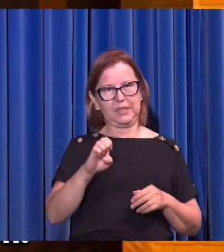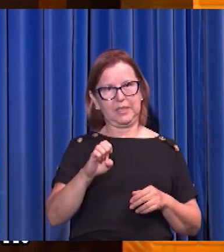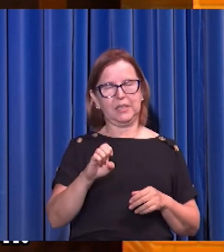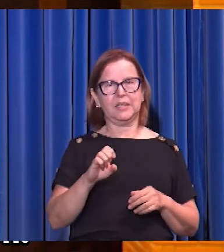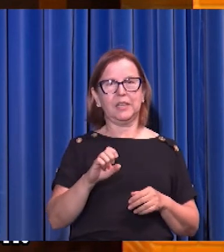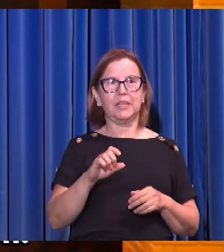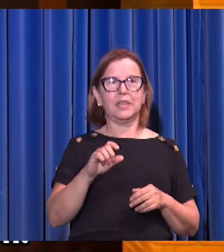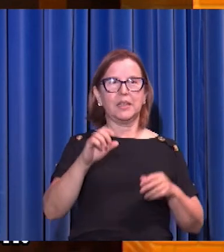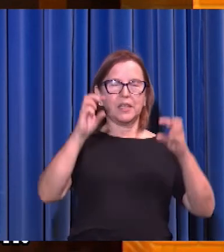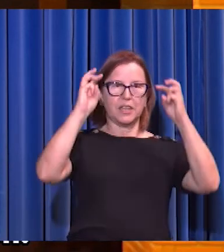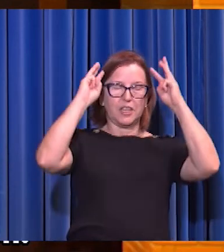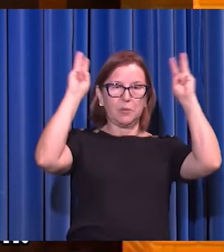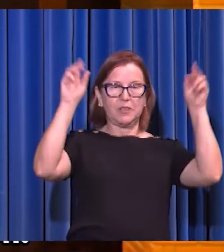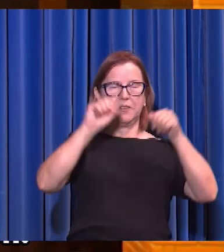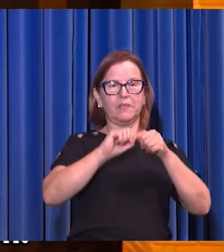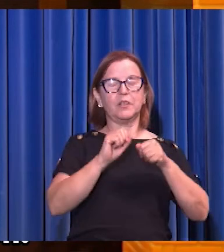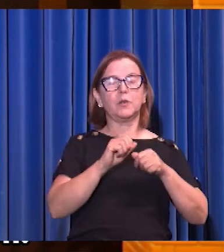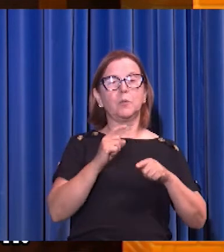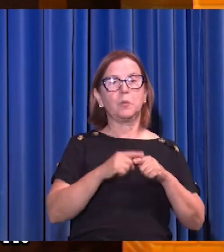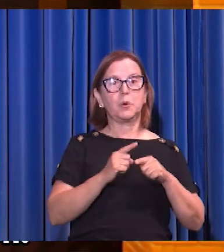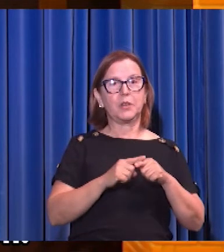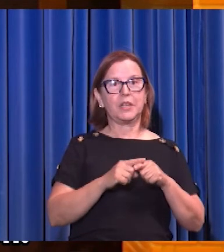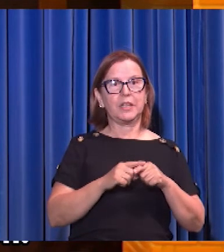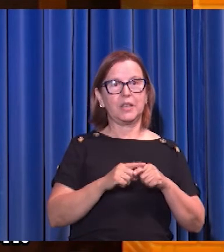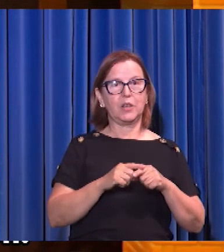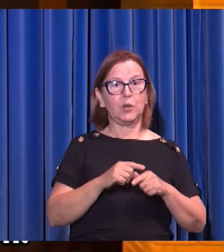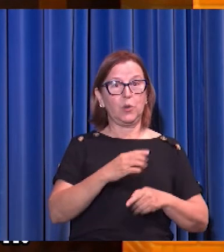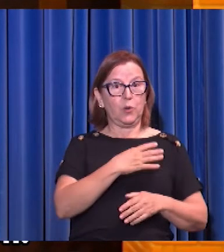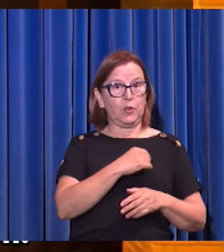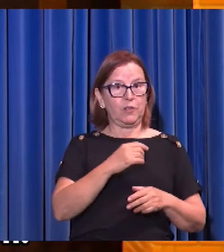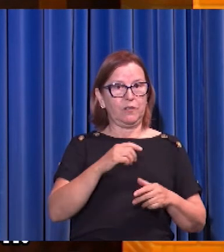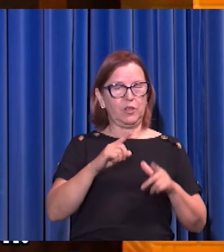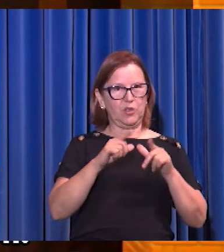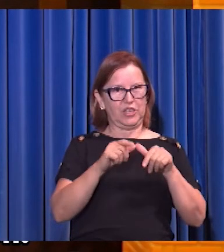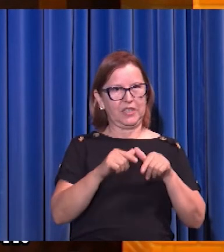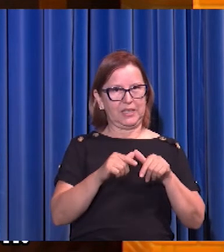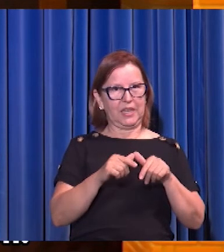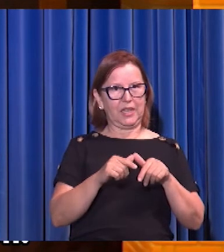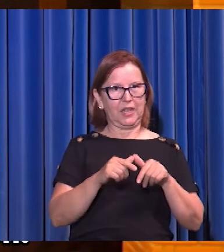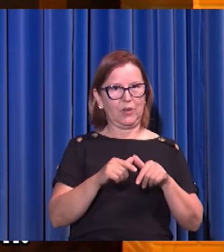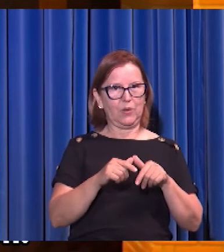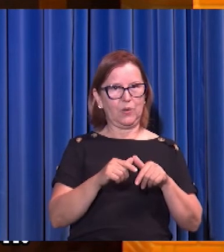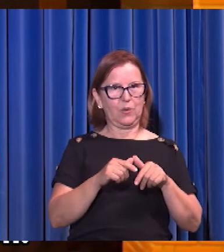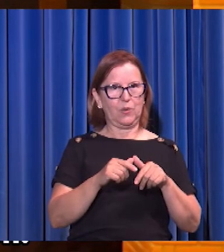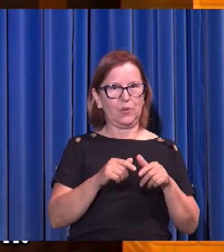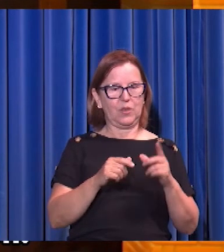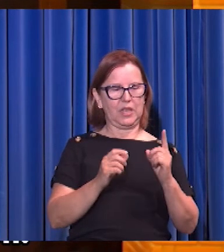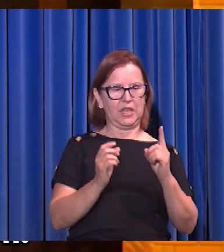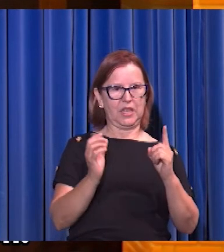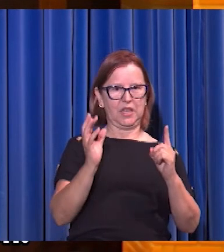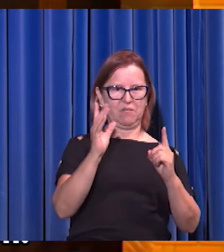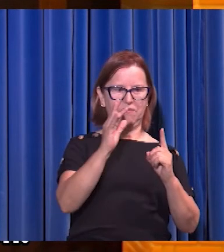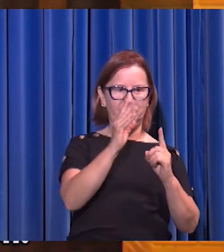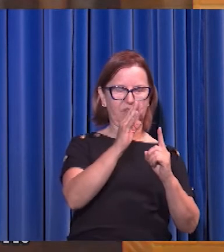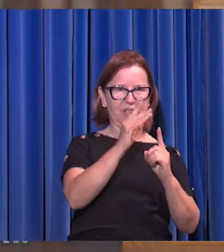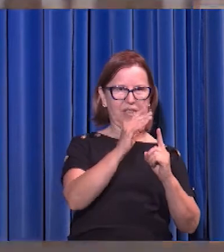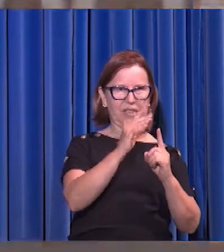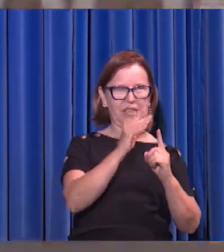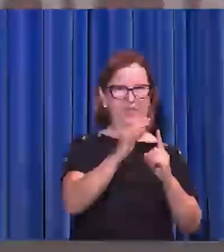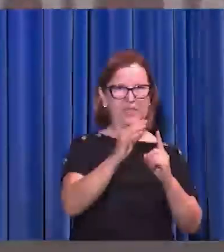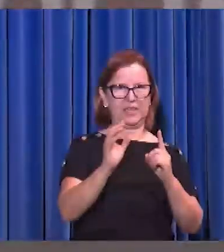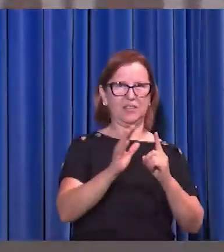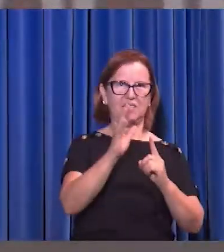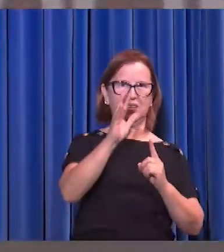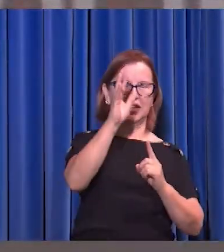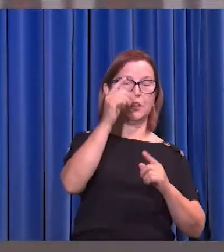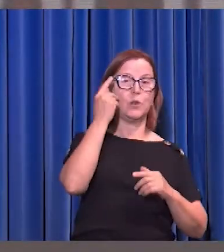lhe queimavam incenso e lhe chamavam Neustã. O próprio rei Ezequias